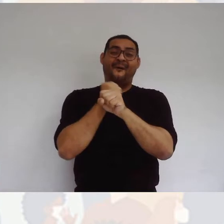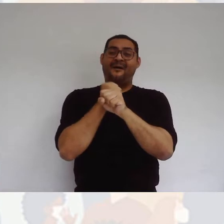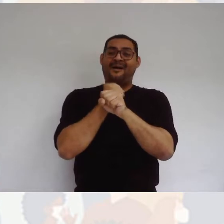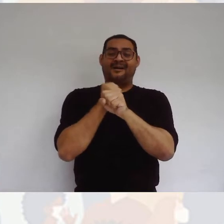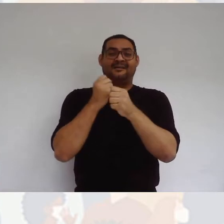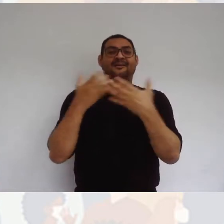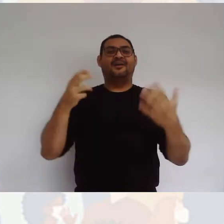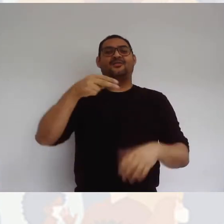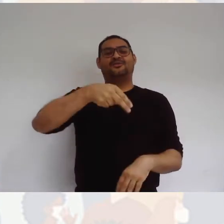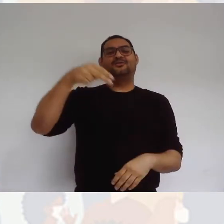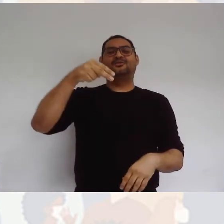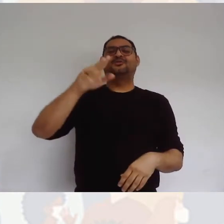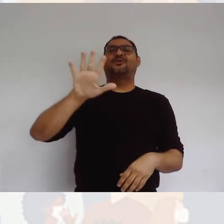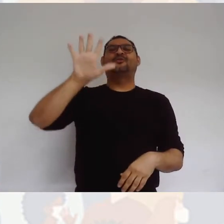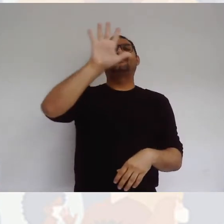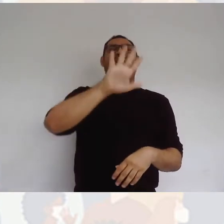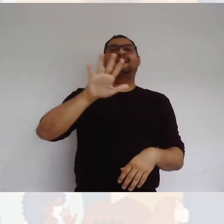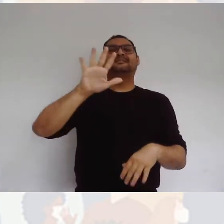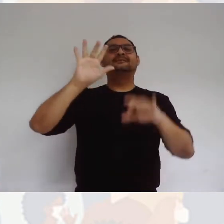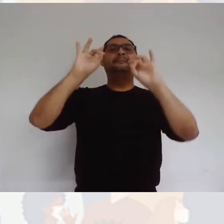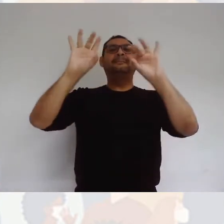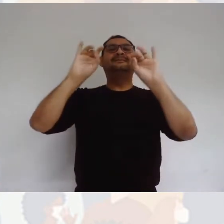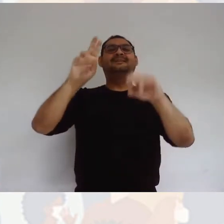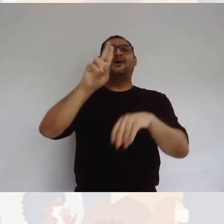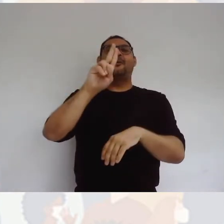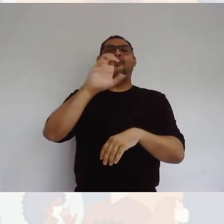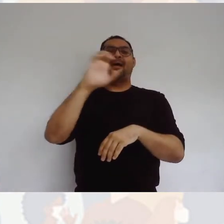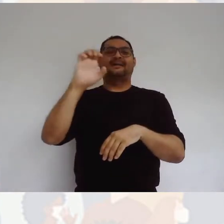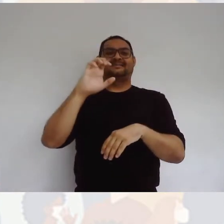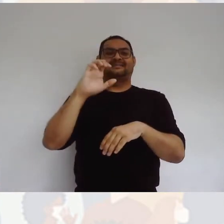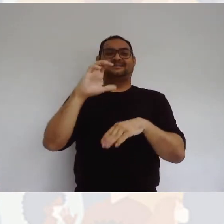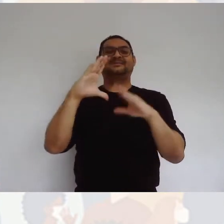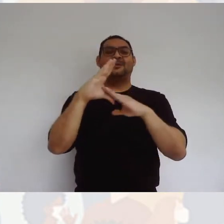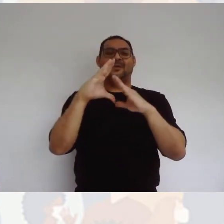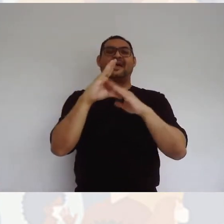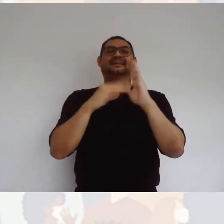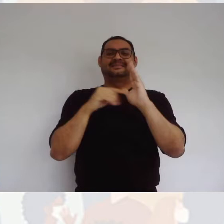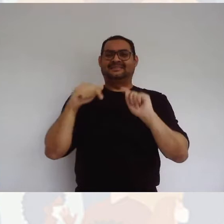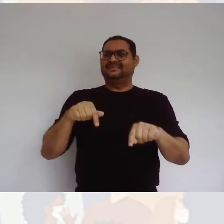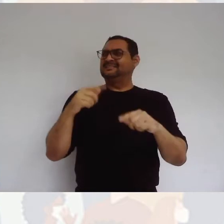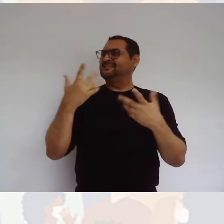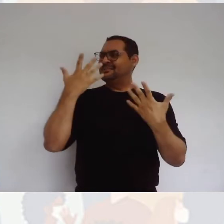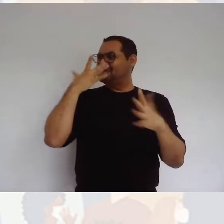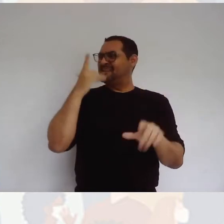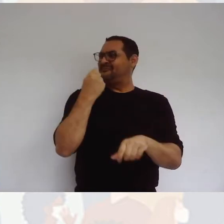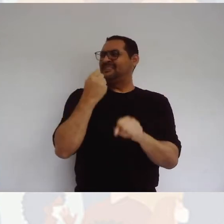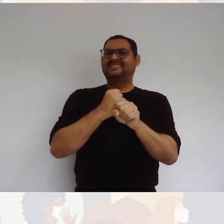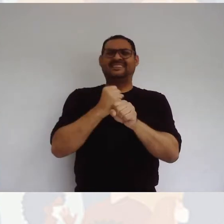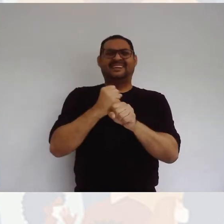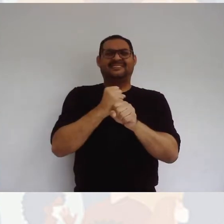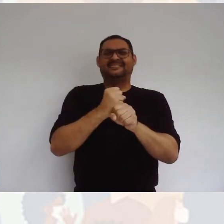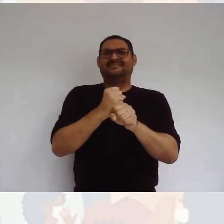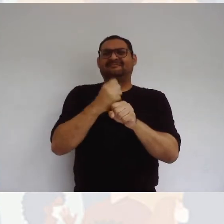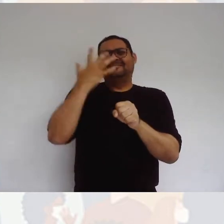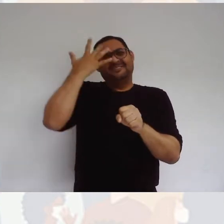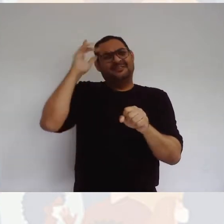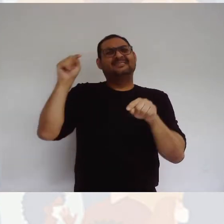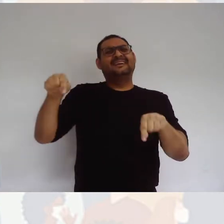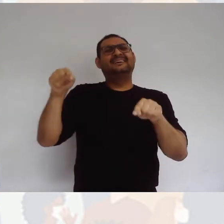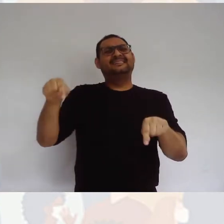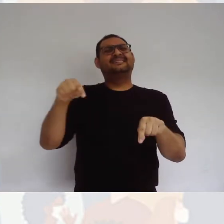com o Nordeste, especialmente com a UES. Eu nem sei, acho que talvez uns 20 anos. Quantos anos tem o